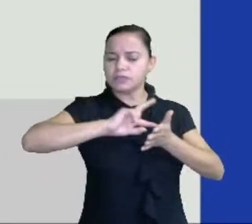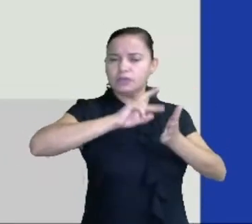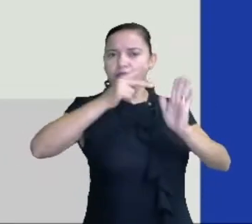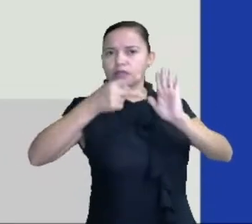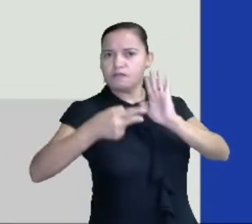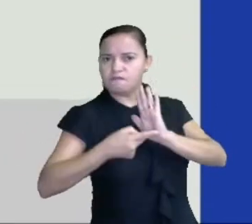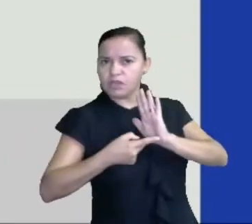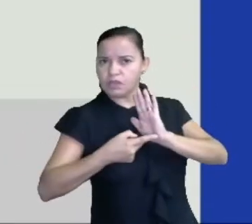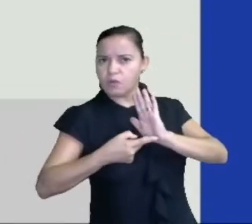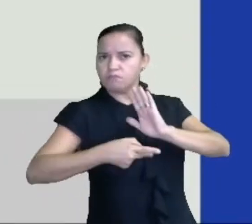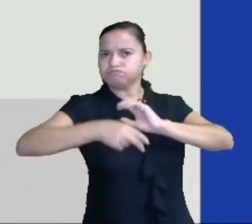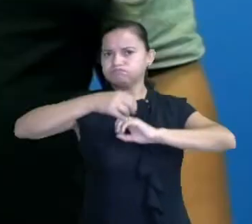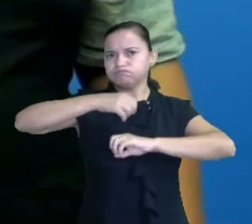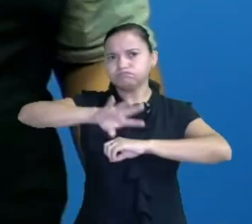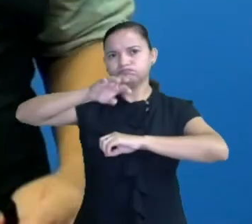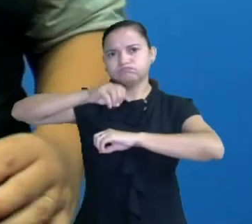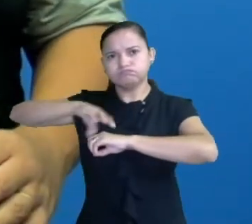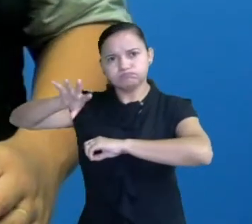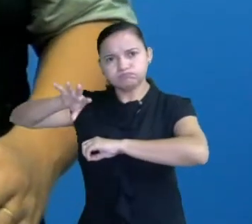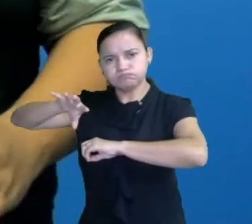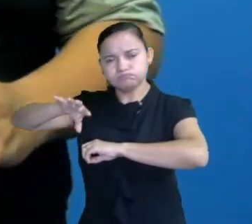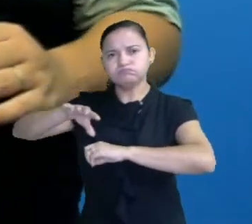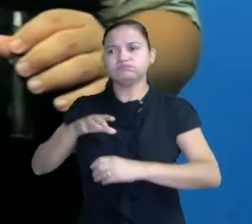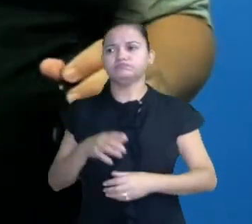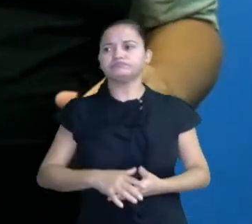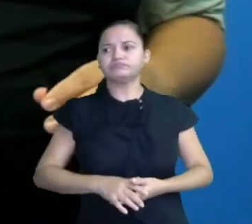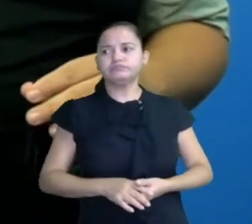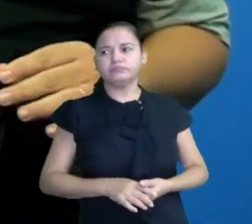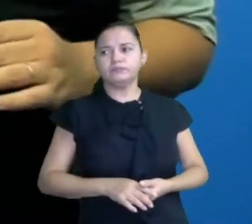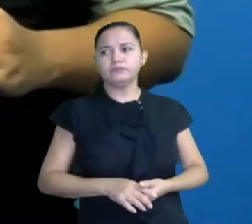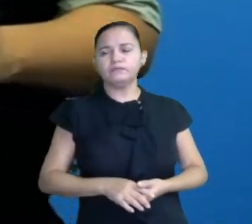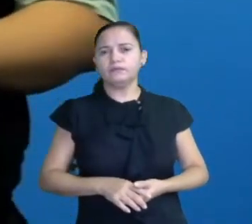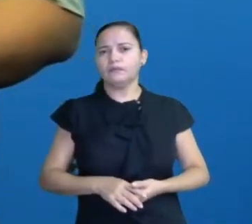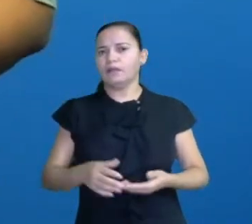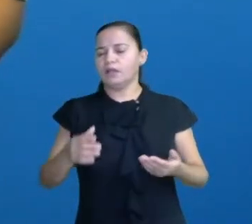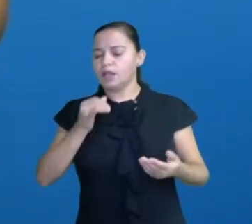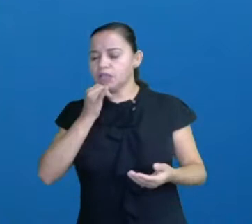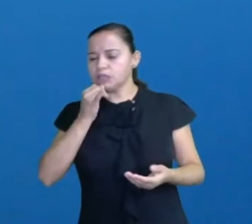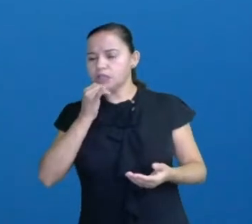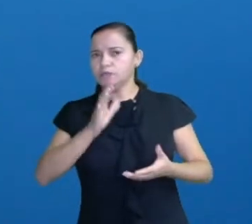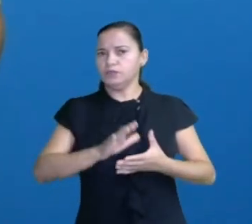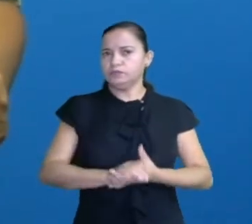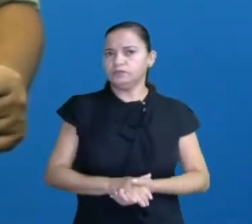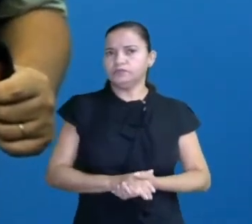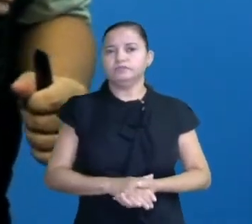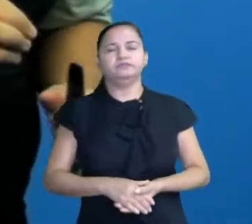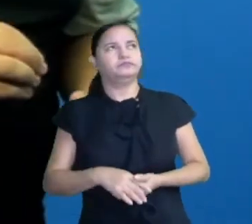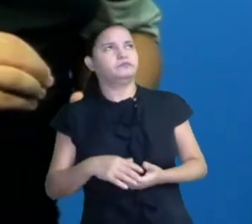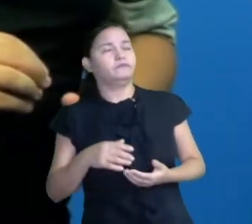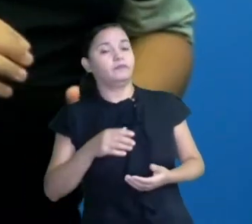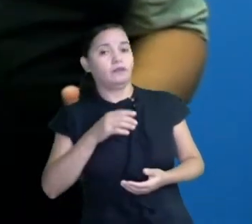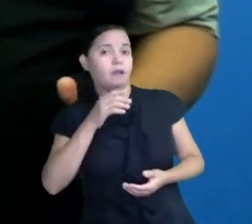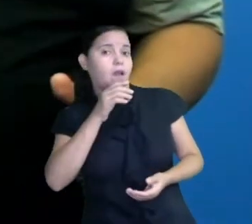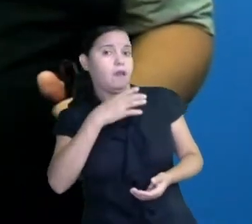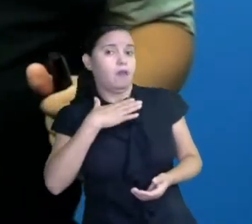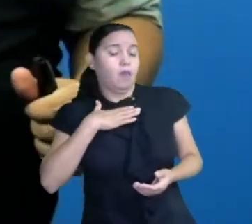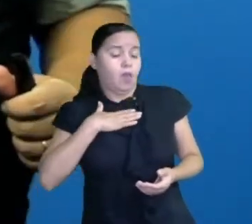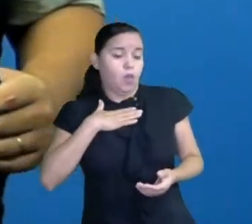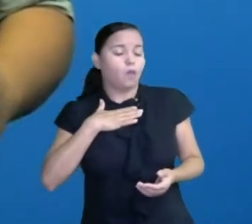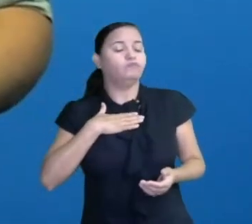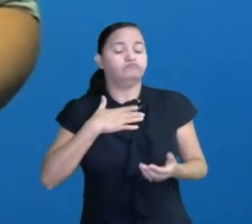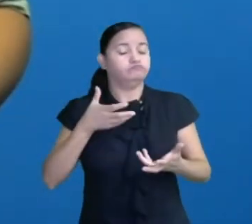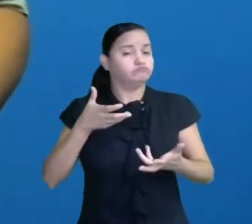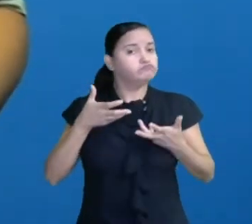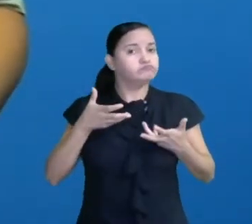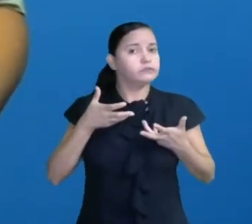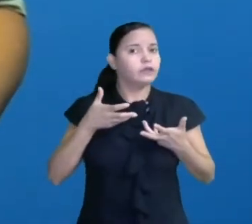significado, certo, gente? Vamos observar a seguinte maneira, que eu queira passar alguma informação